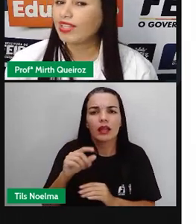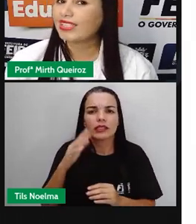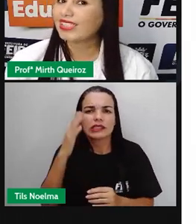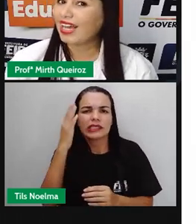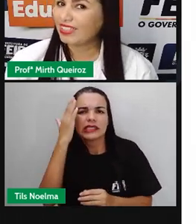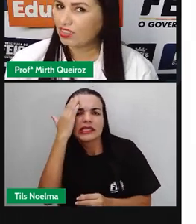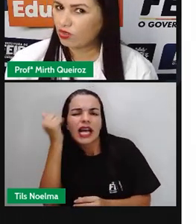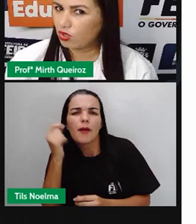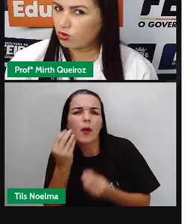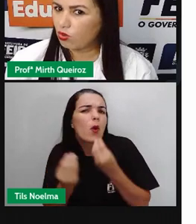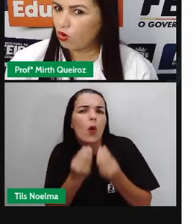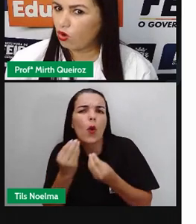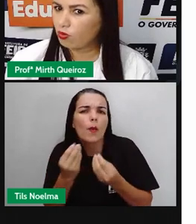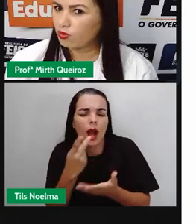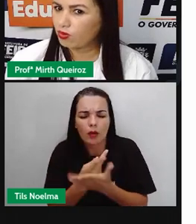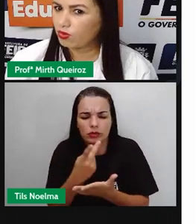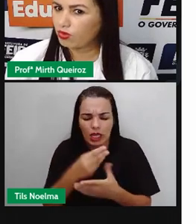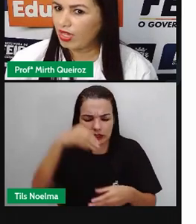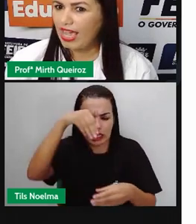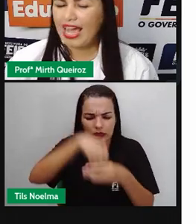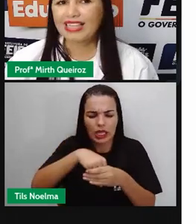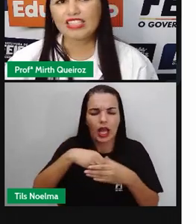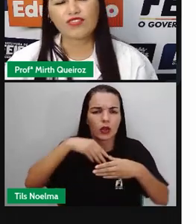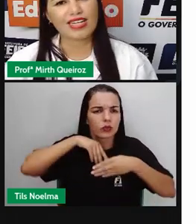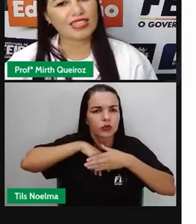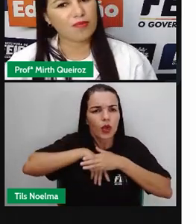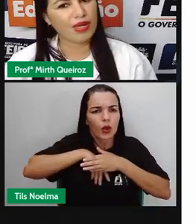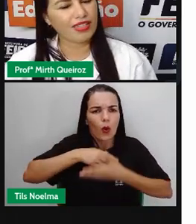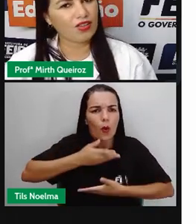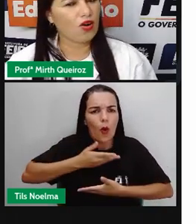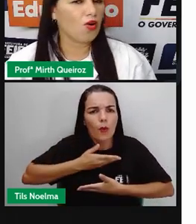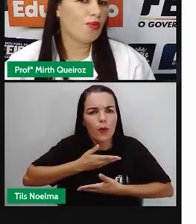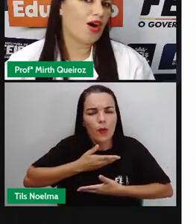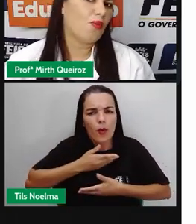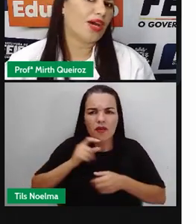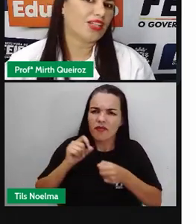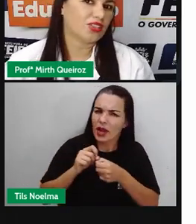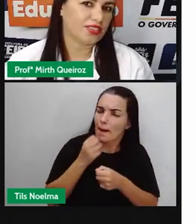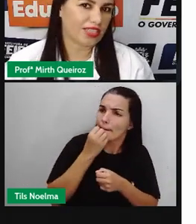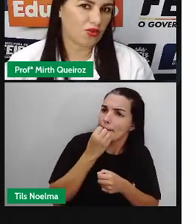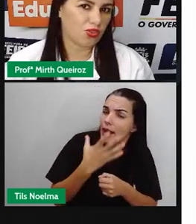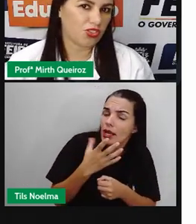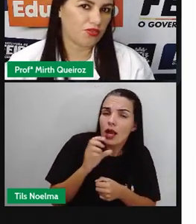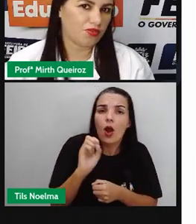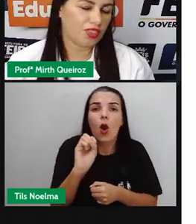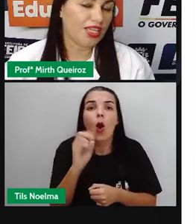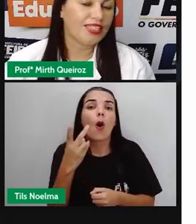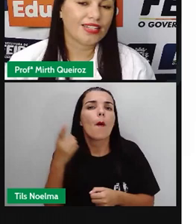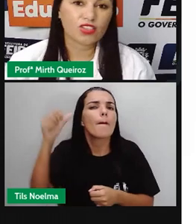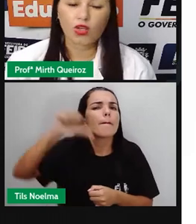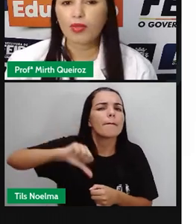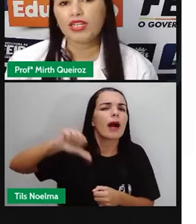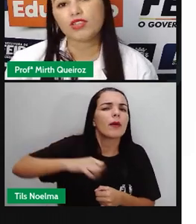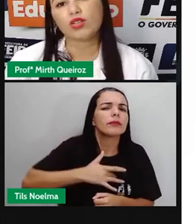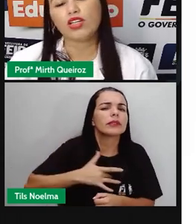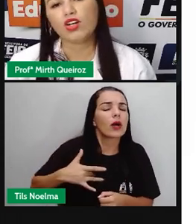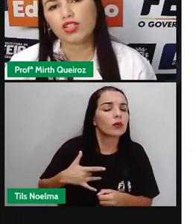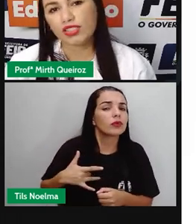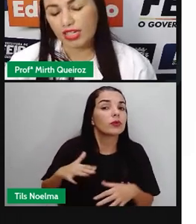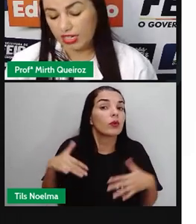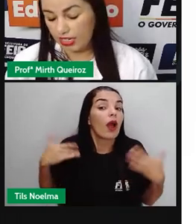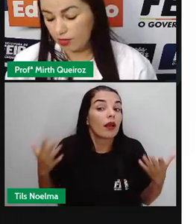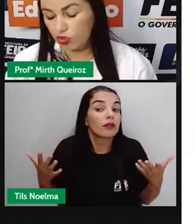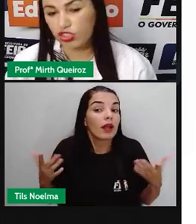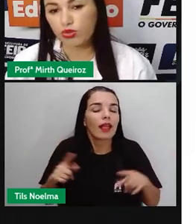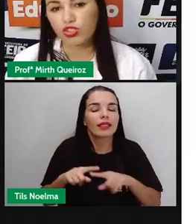sabem como elas agem no nosso corpo elas fazem bem ou mal para nossa saúde bom e é sobre